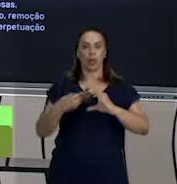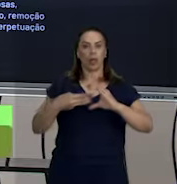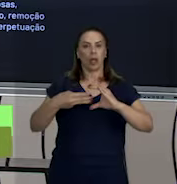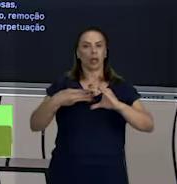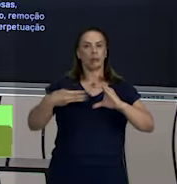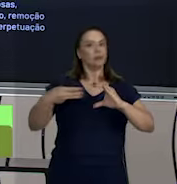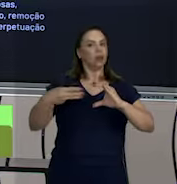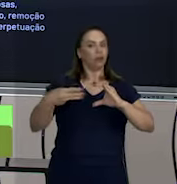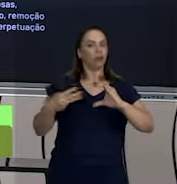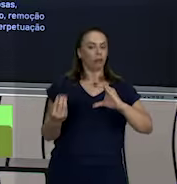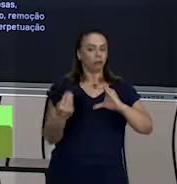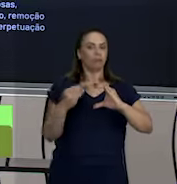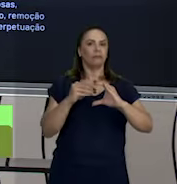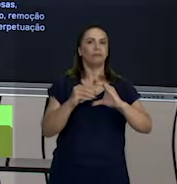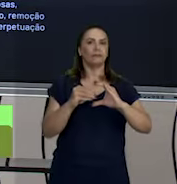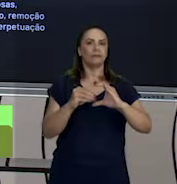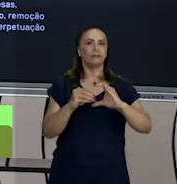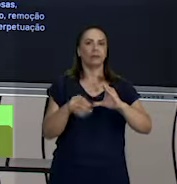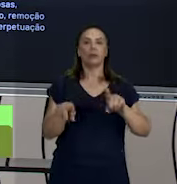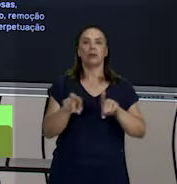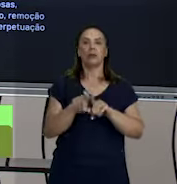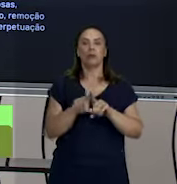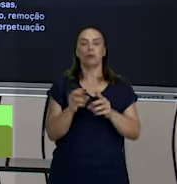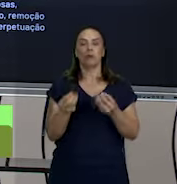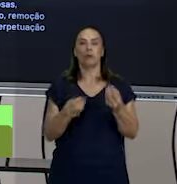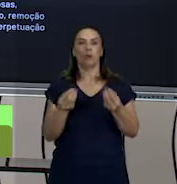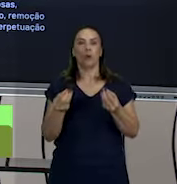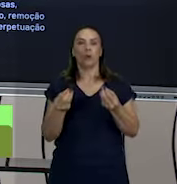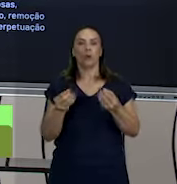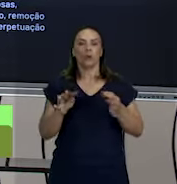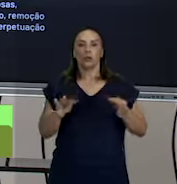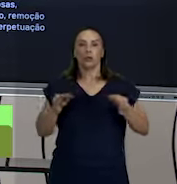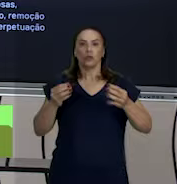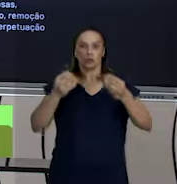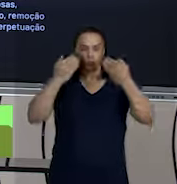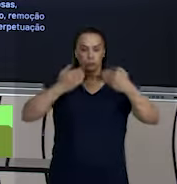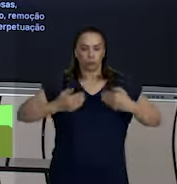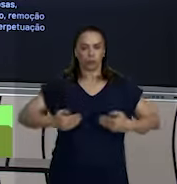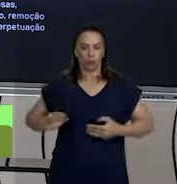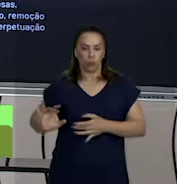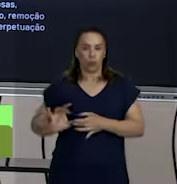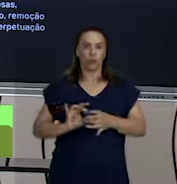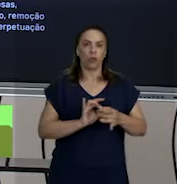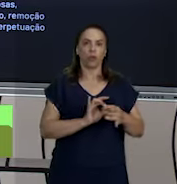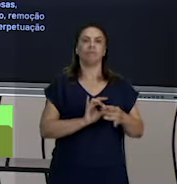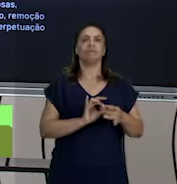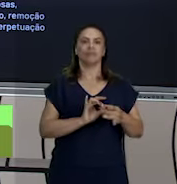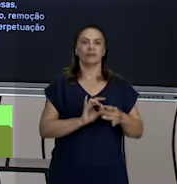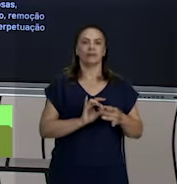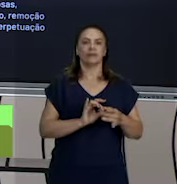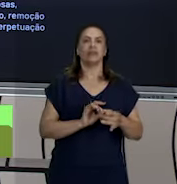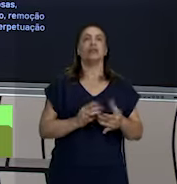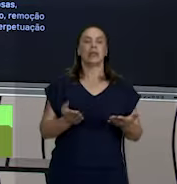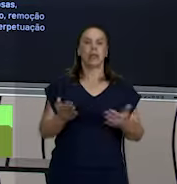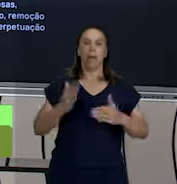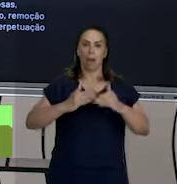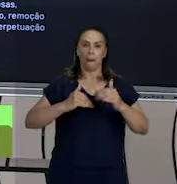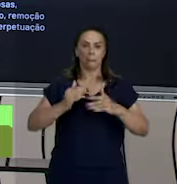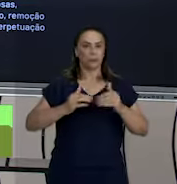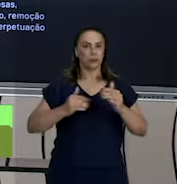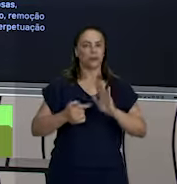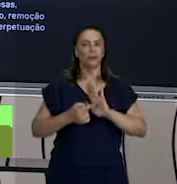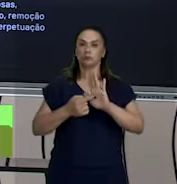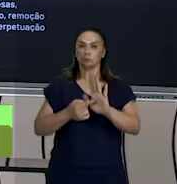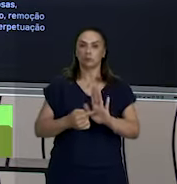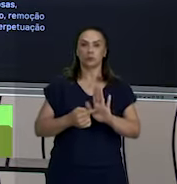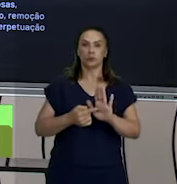integram. Então, essas habilidades aqui nos mostram, demonstra pra gente, como que cada